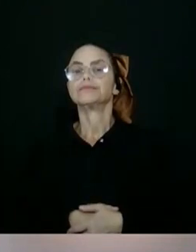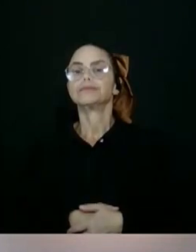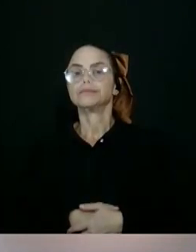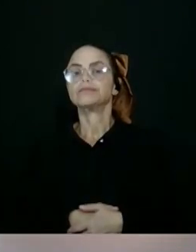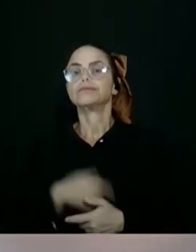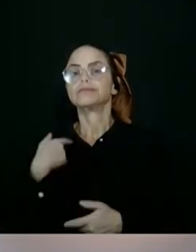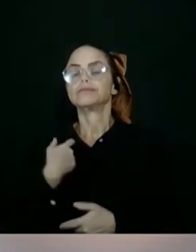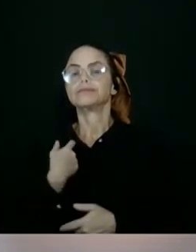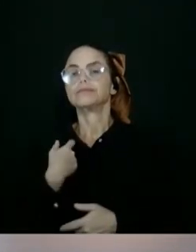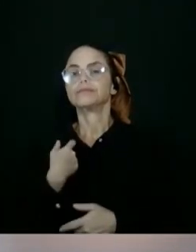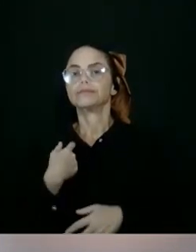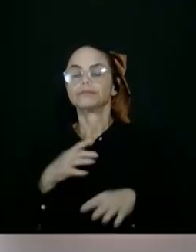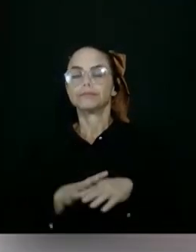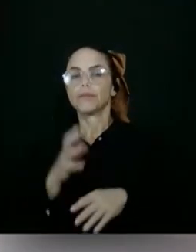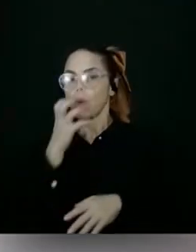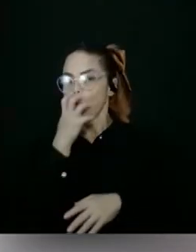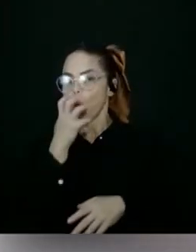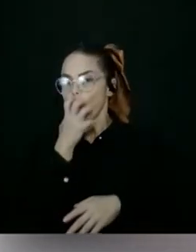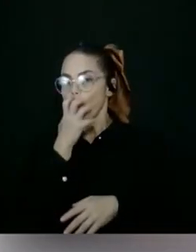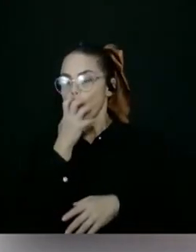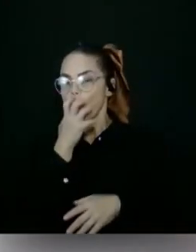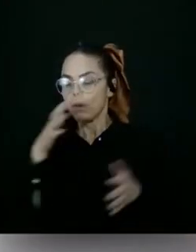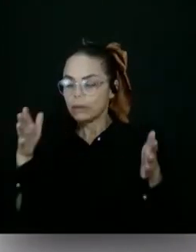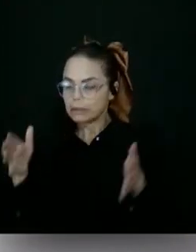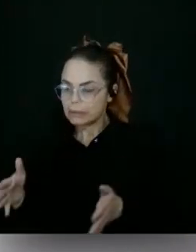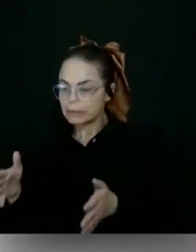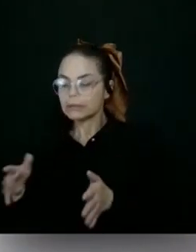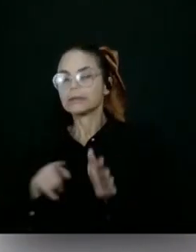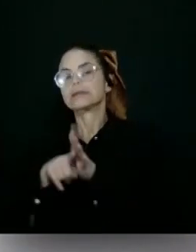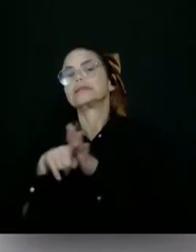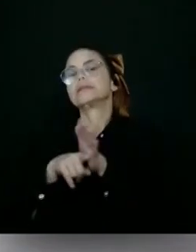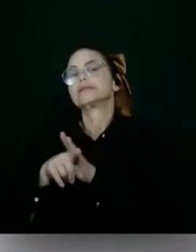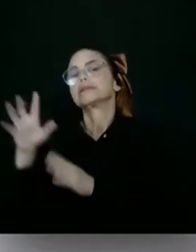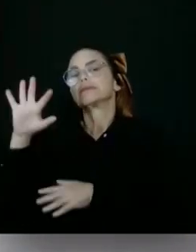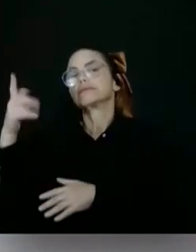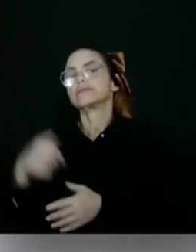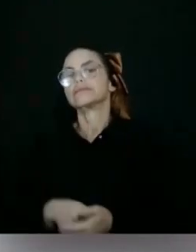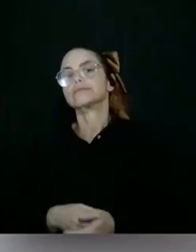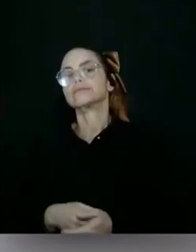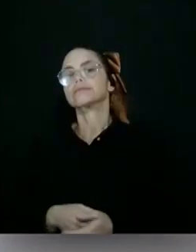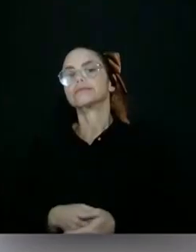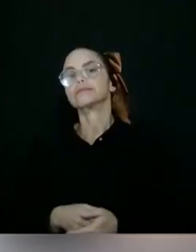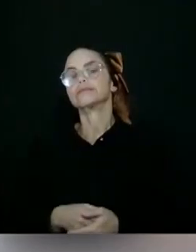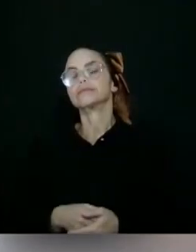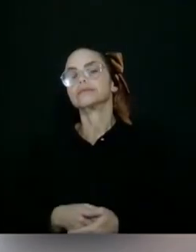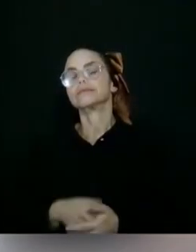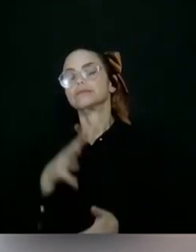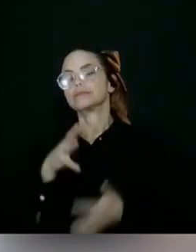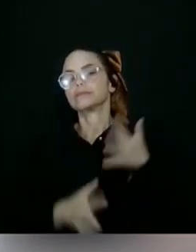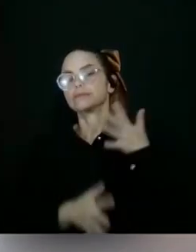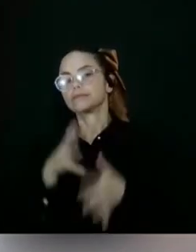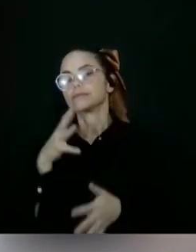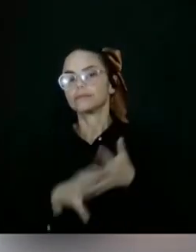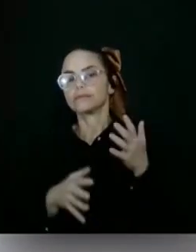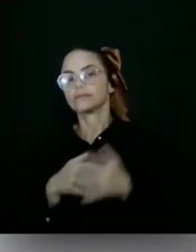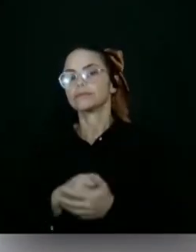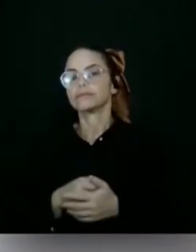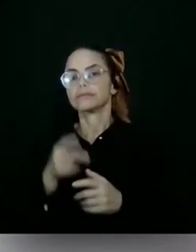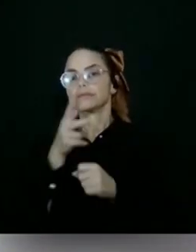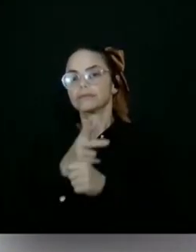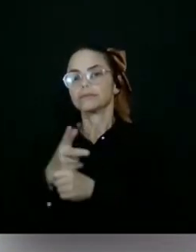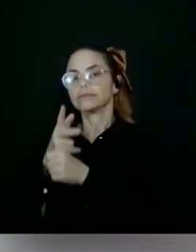do animal que já foi enterrado, precisa ver o que aconteceu com ele, uma confusão, aí aparece um vídeo de adolescentes